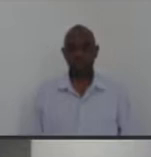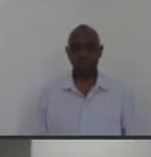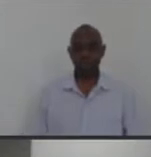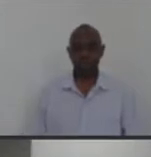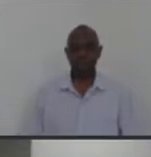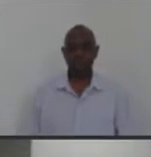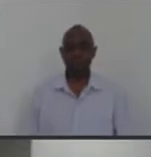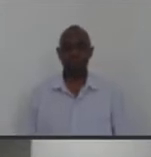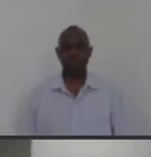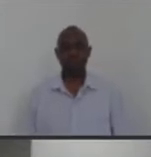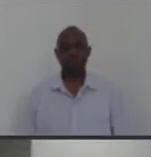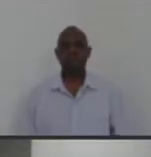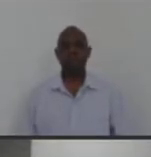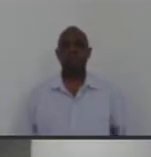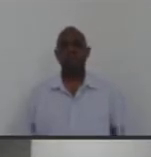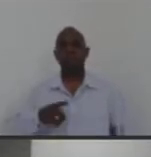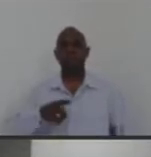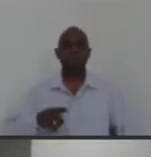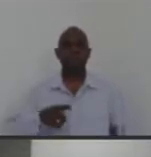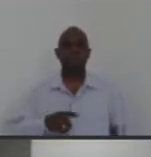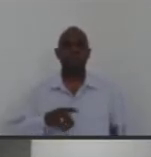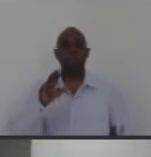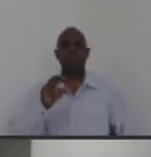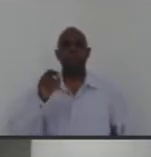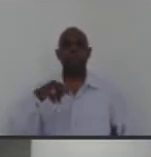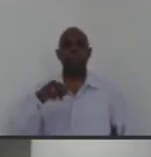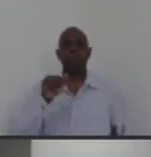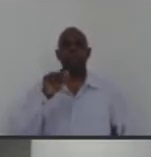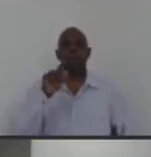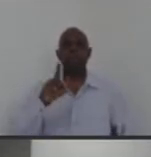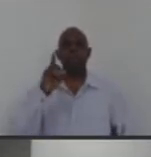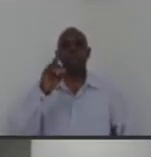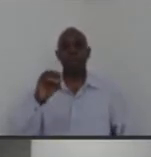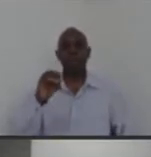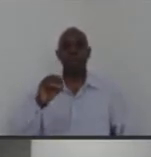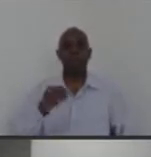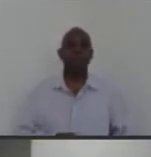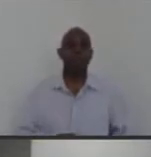Vereadores da Comissão de Justiça e Redação, vereador Ronaldo Mendes, o seu voto.